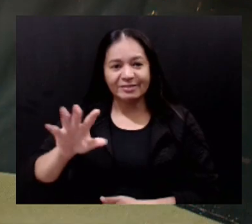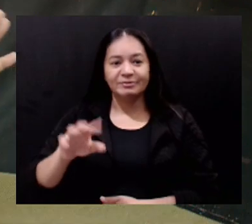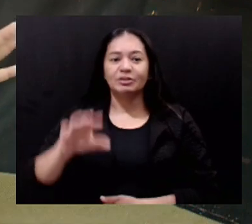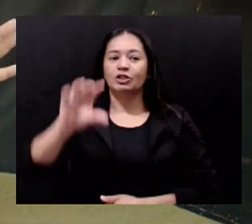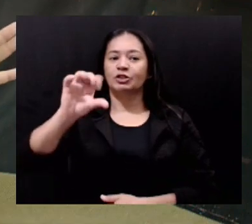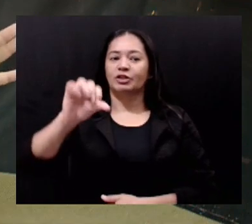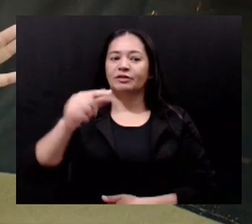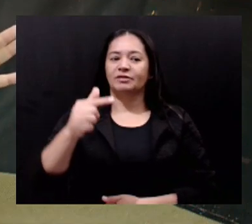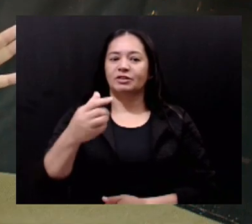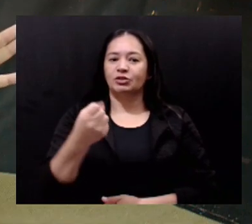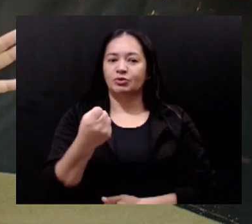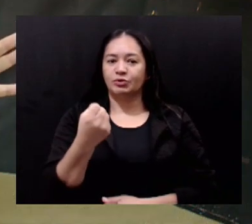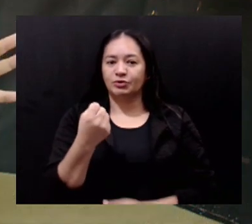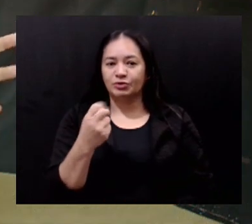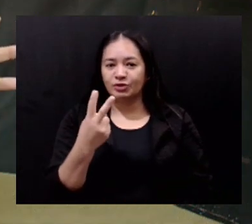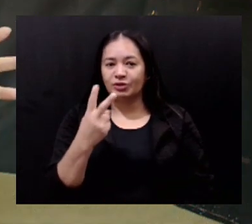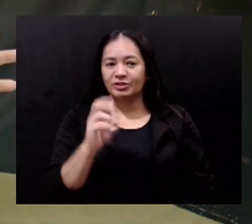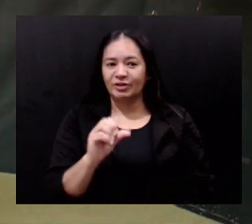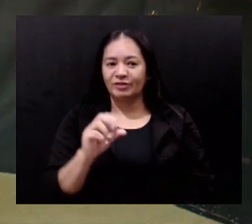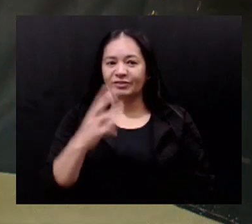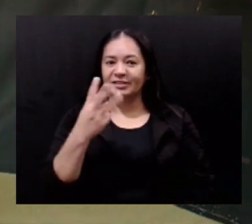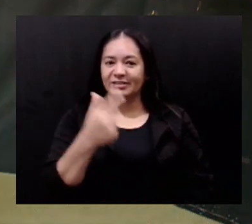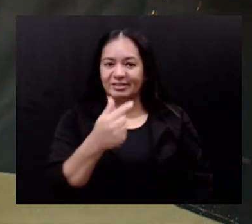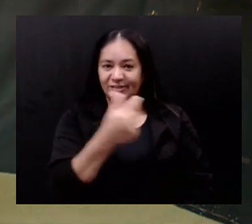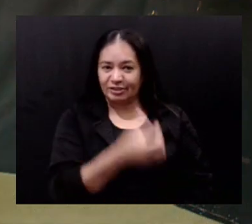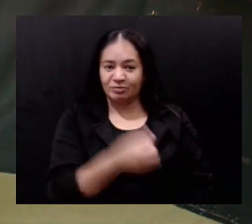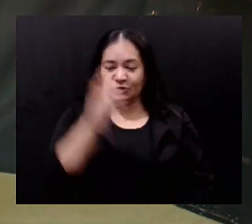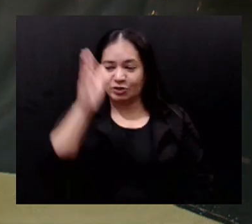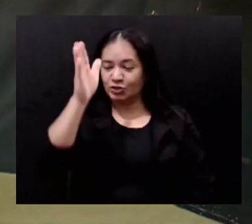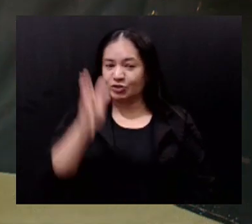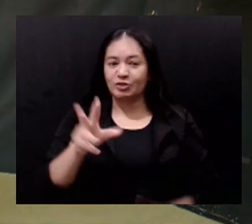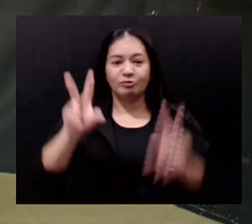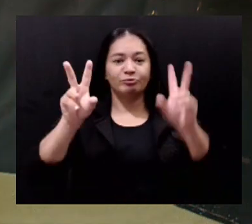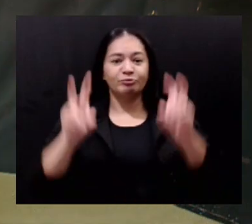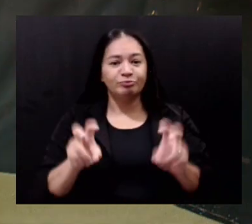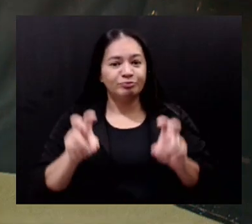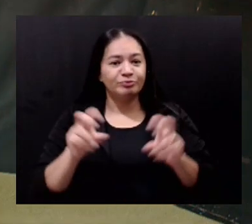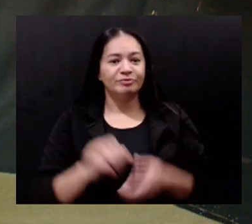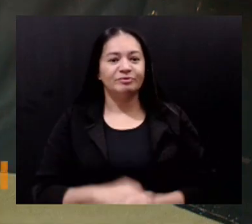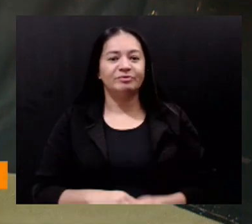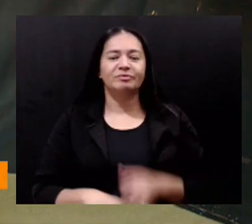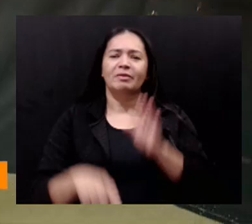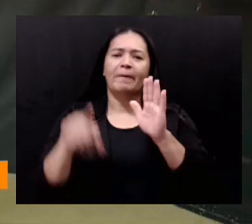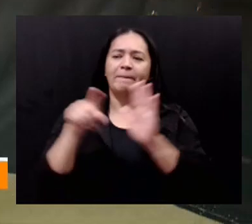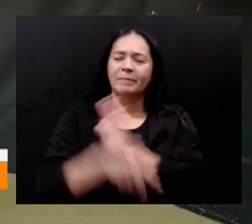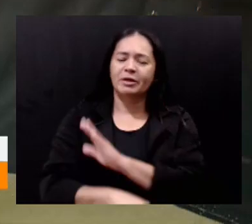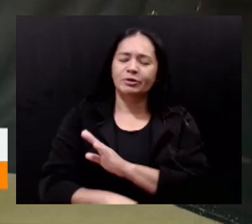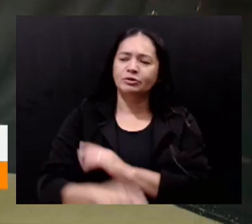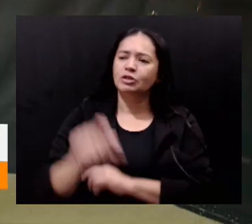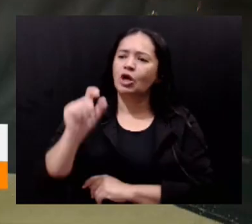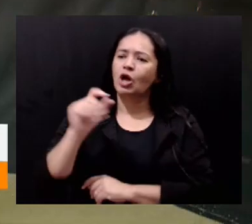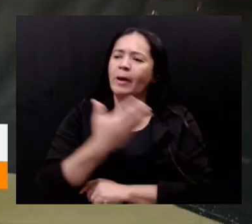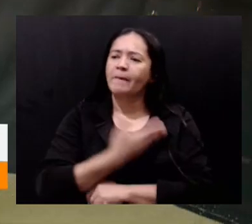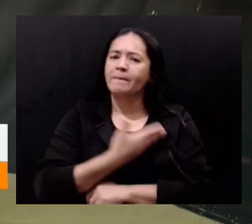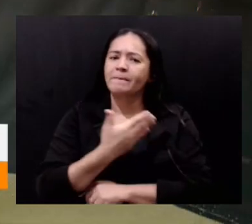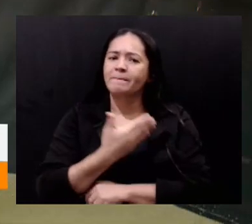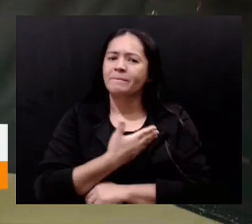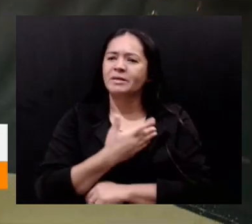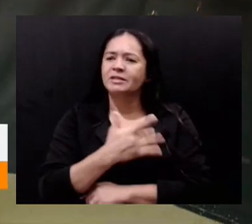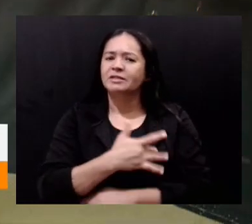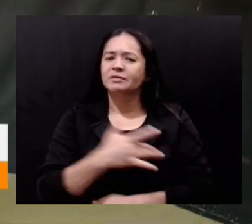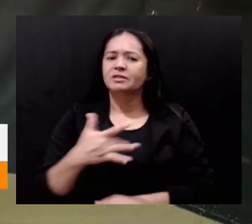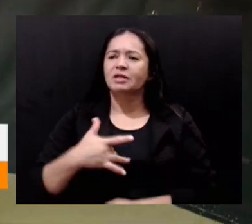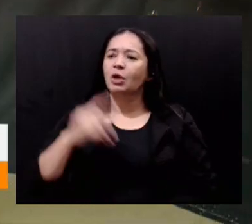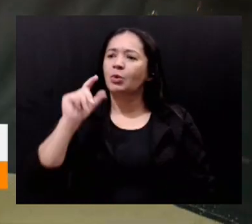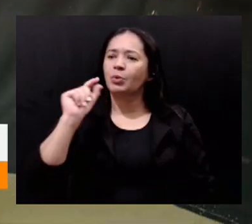978293776. Agora a gente já vai direto ao ponto, perguntando para a Jamile o que é uma amizade saudável no ponto de